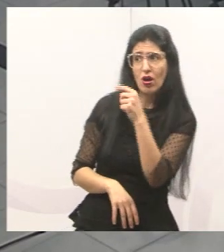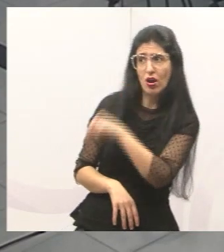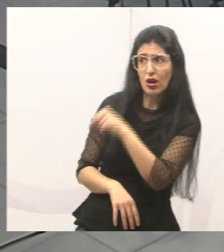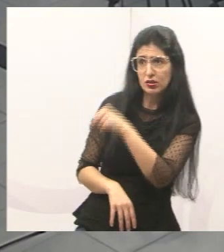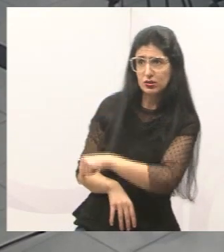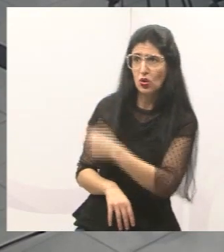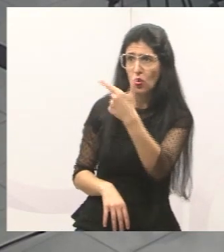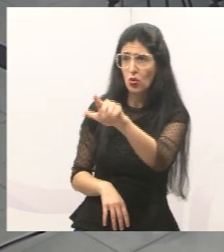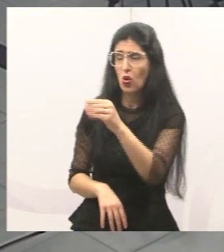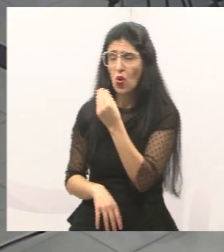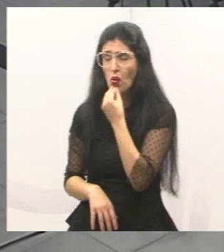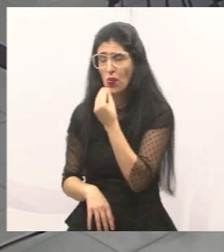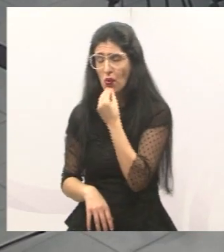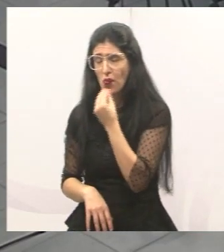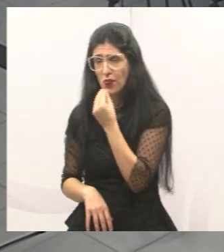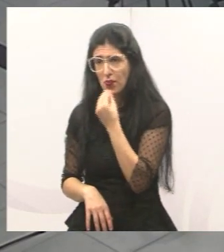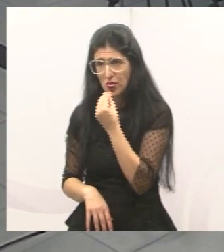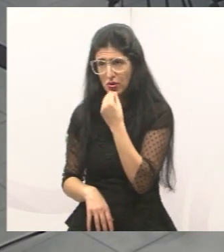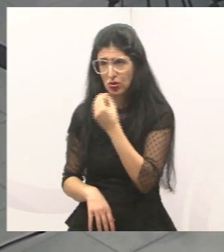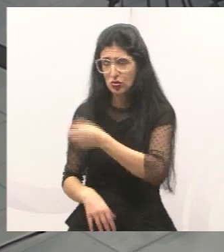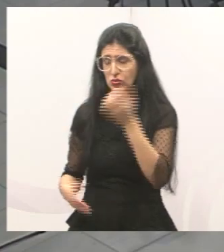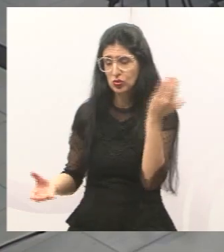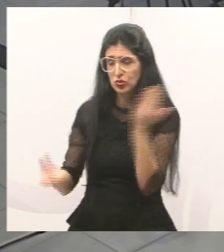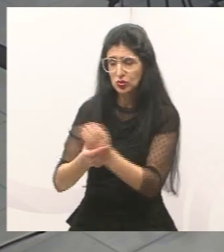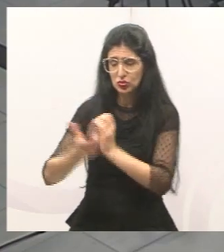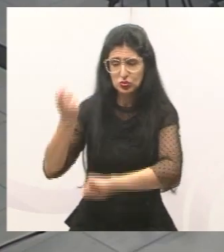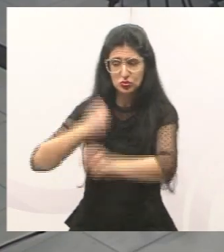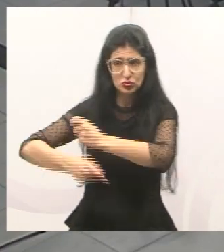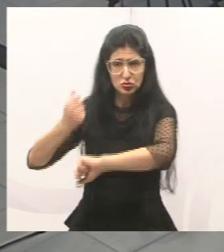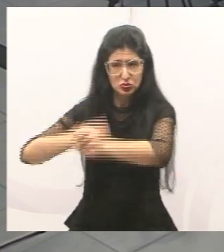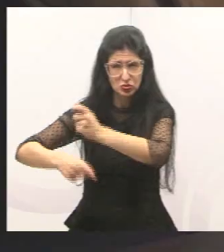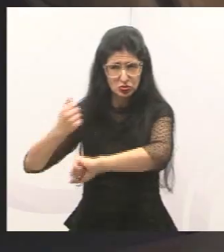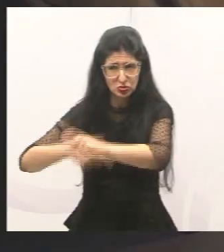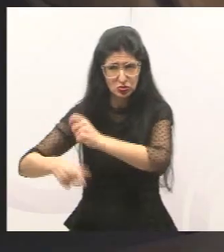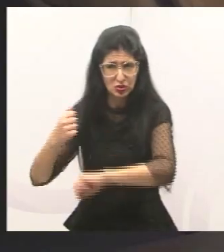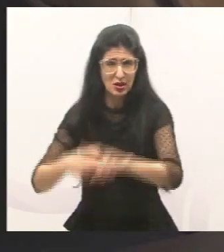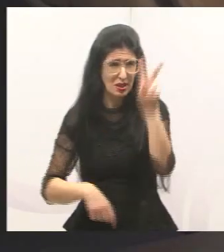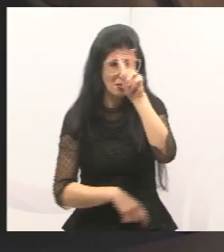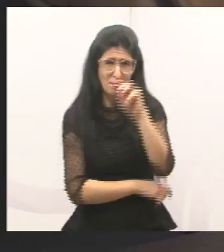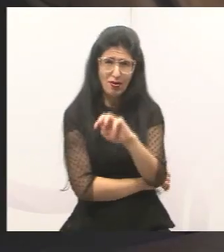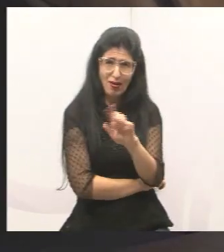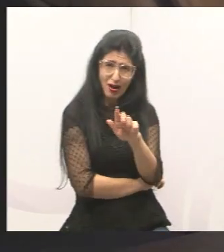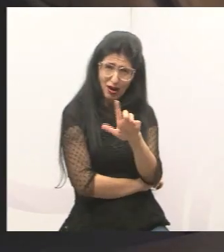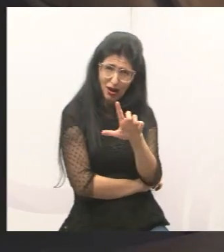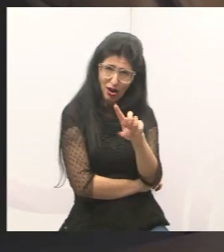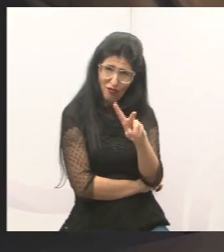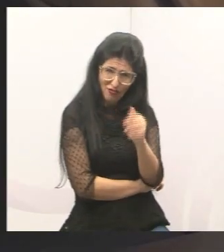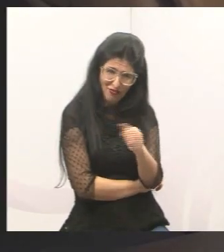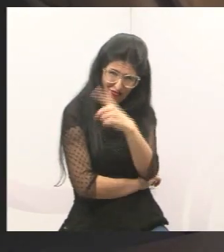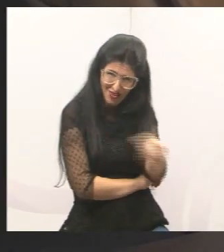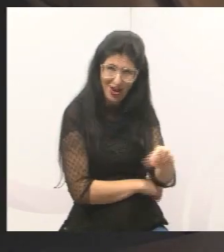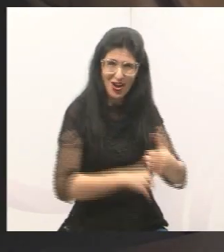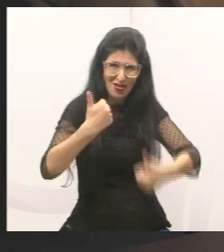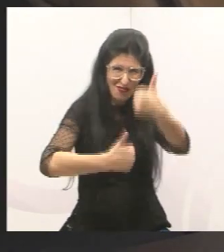outras oportunidades, até no julgamento de contas a gente estava vendo, eu lembrei daquela narração do Galvão Bueno, lembra que fazia?